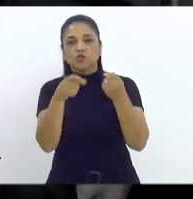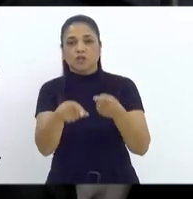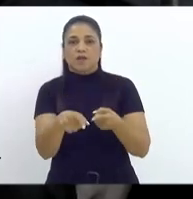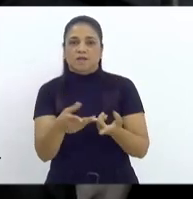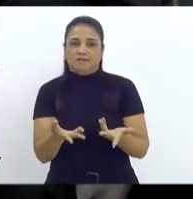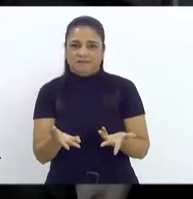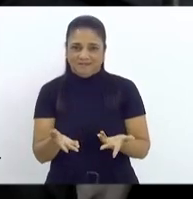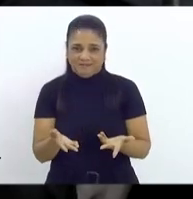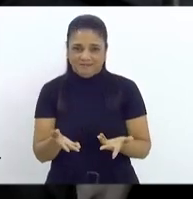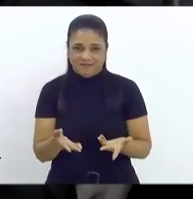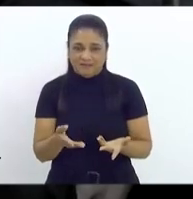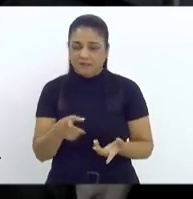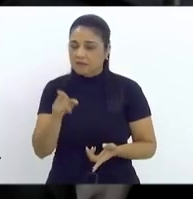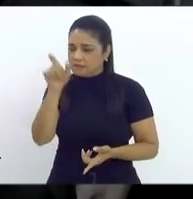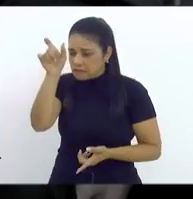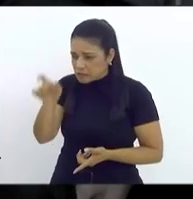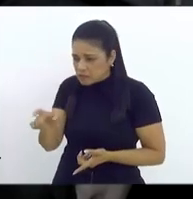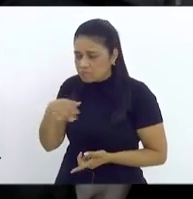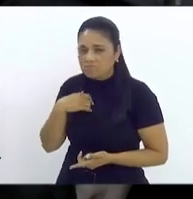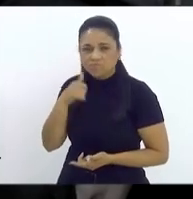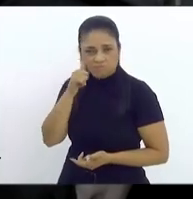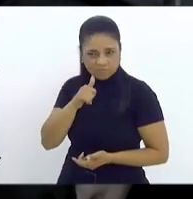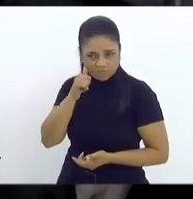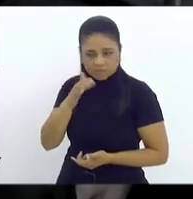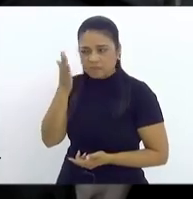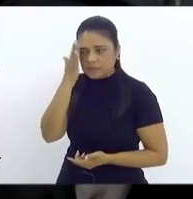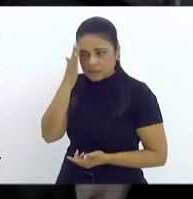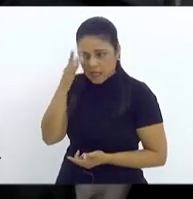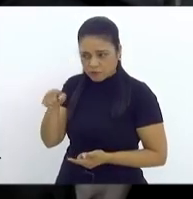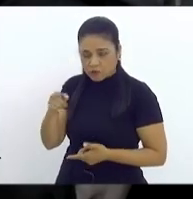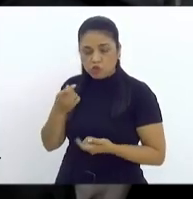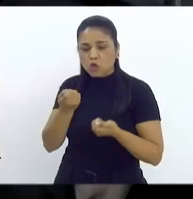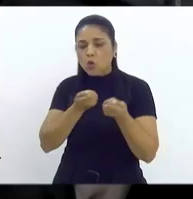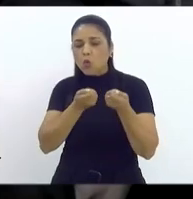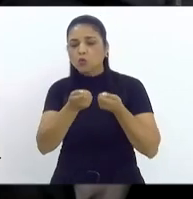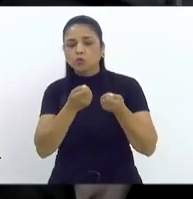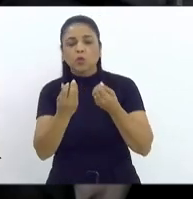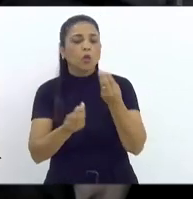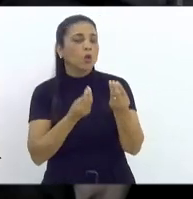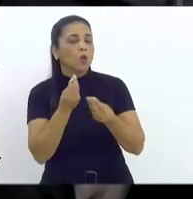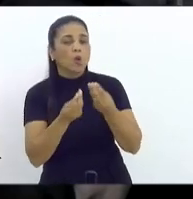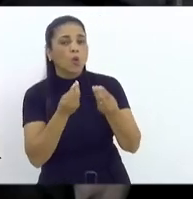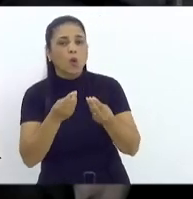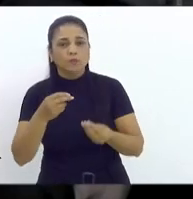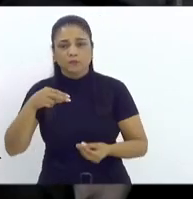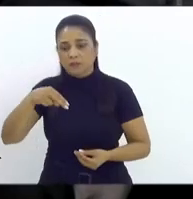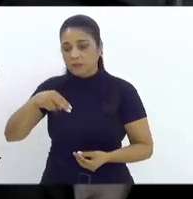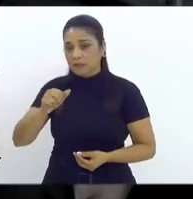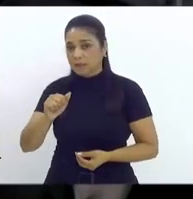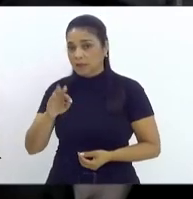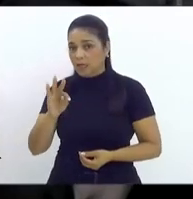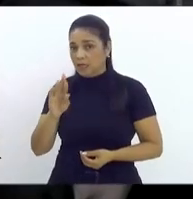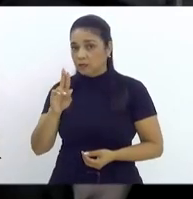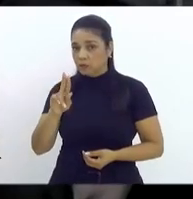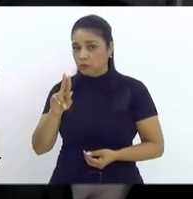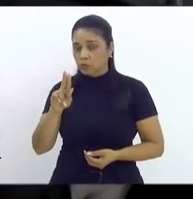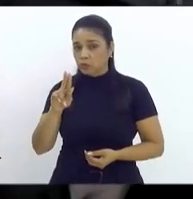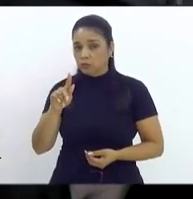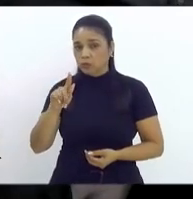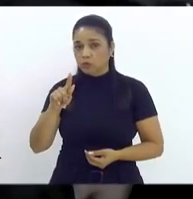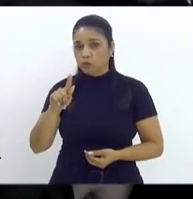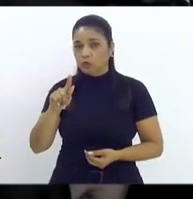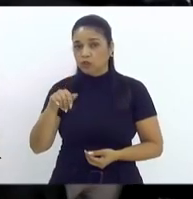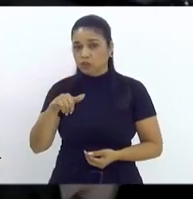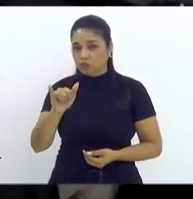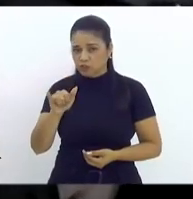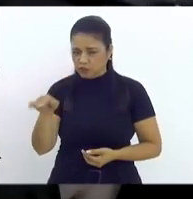operação. A senhora tem ciência disso? Como é que é feito esse controle dos terceirizados da Naturgy? Se a Naturgy se